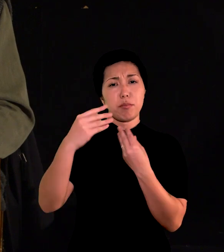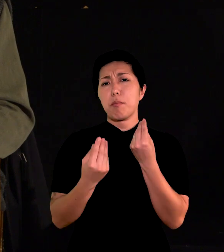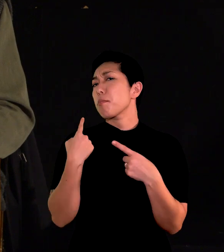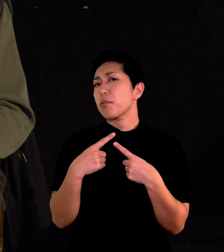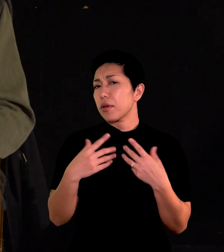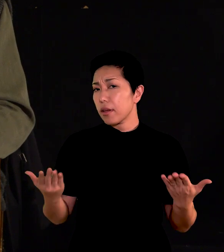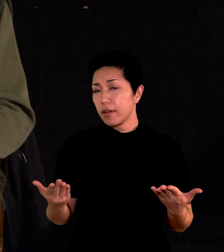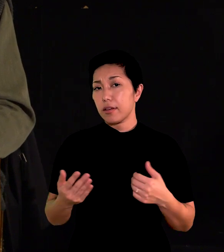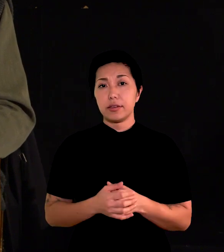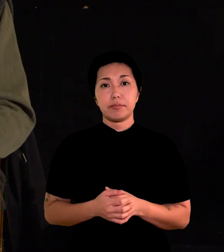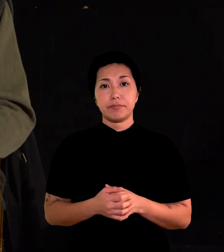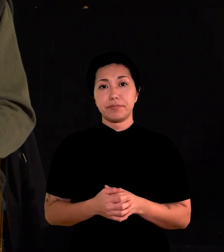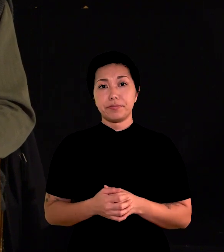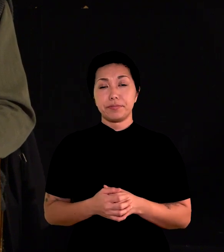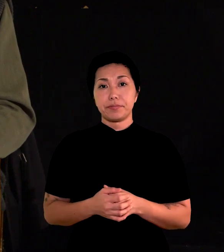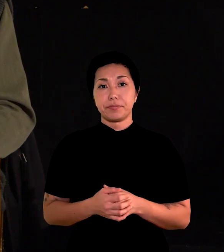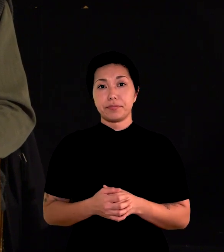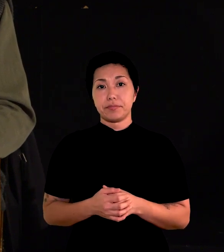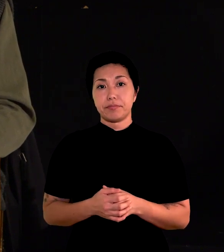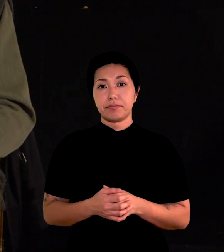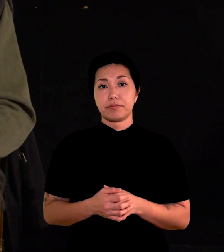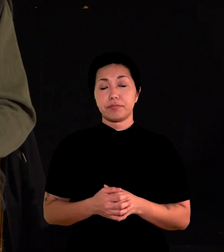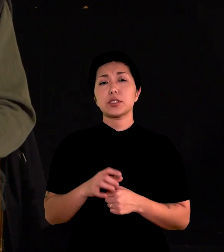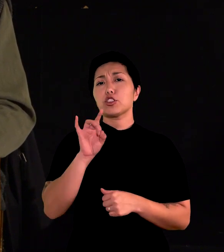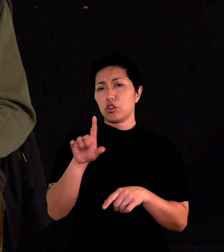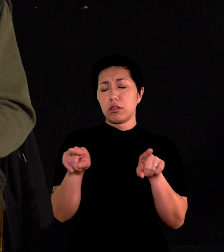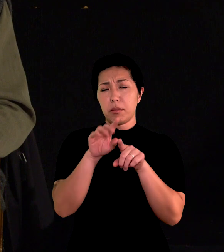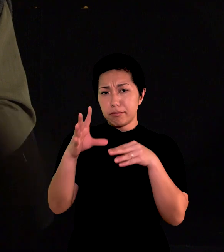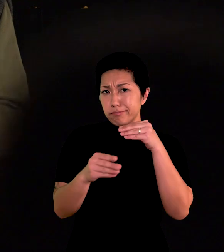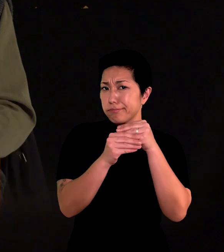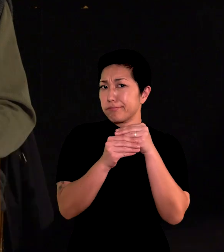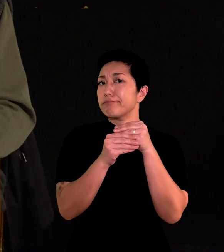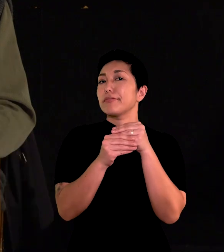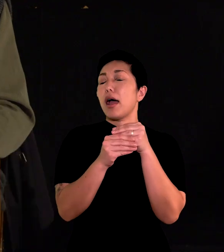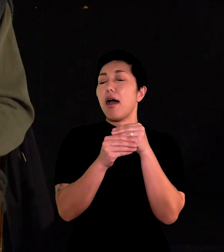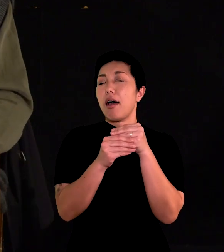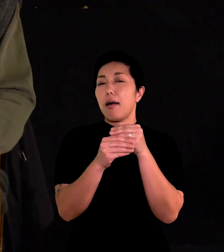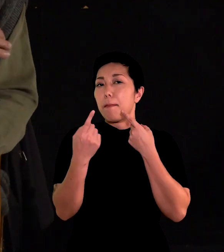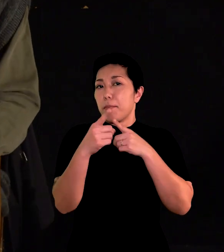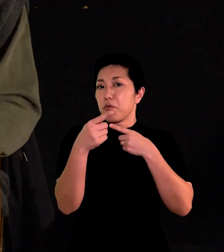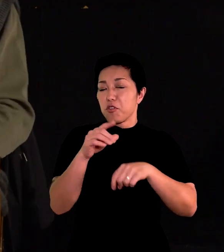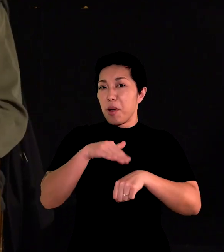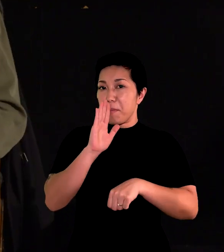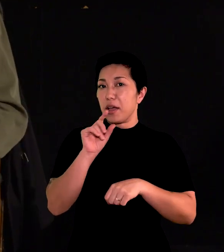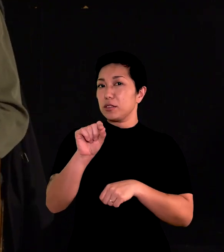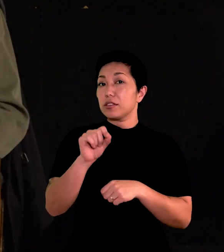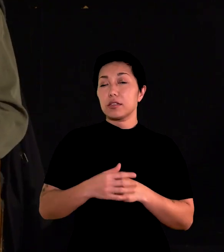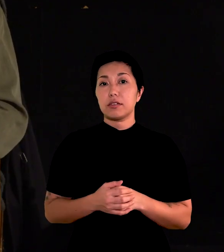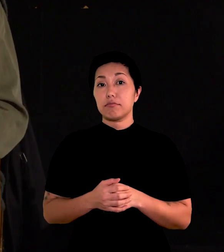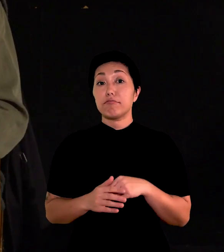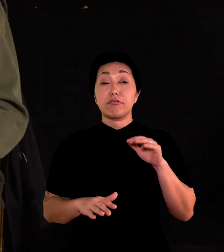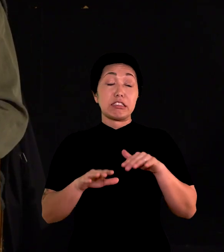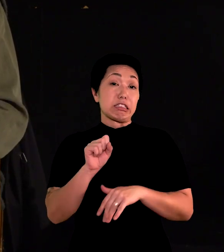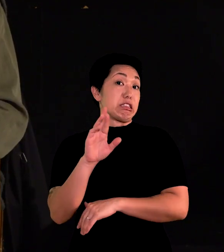do norte global, né? O que é? E apenas para colocar uma pimenta na